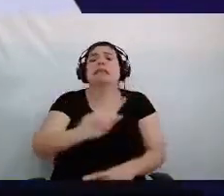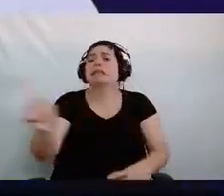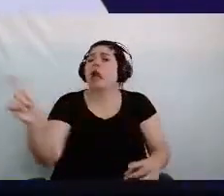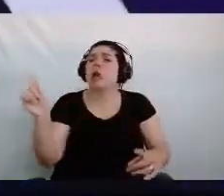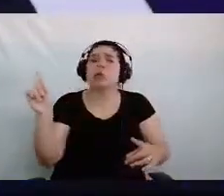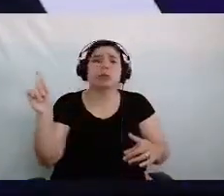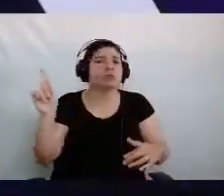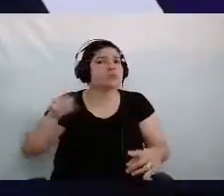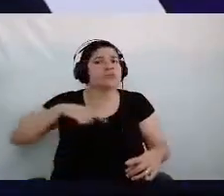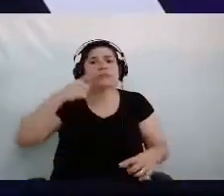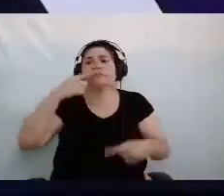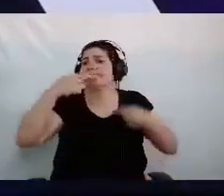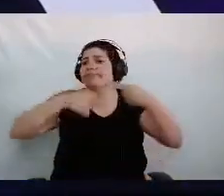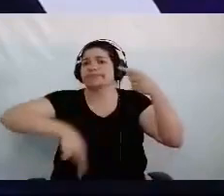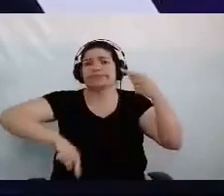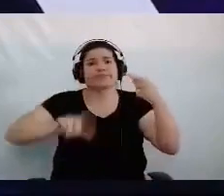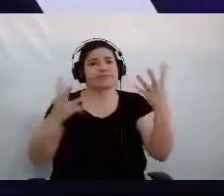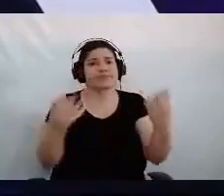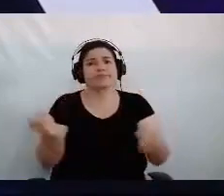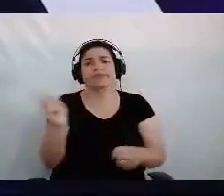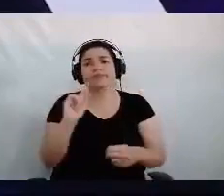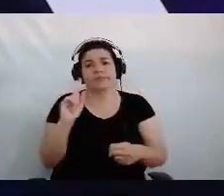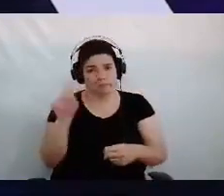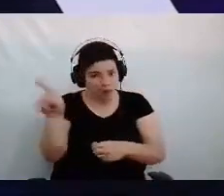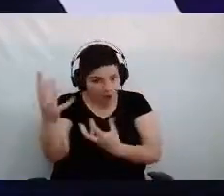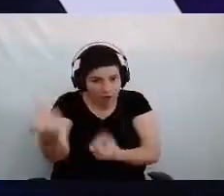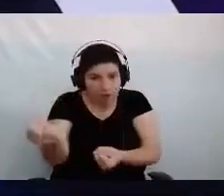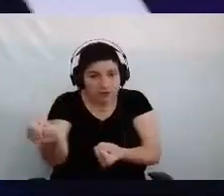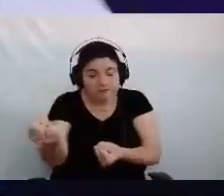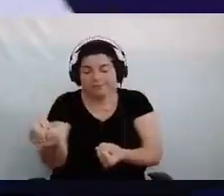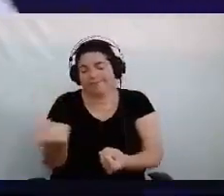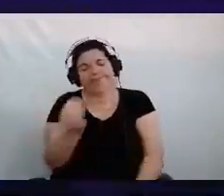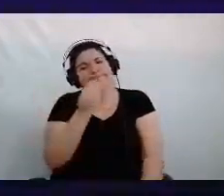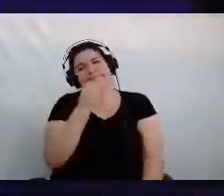AJ. Acham que ele aceitou? É óbvio que não.